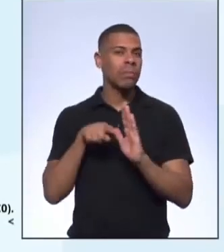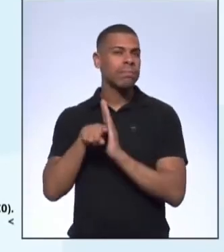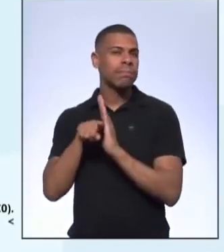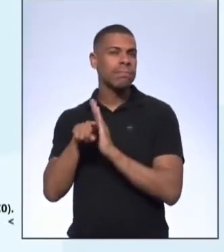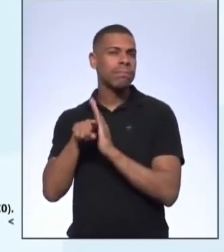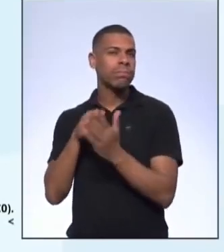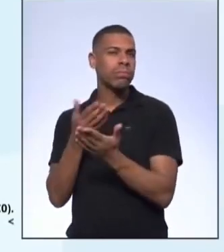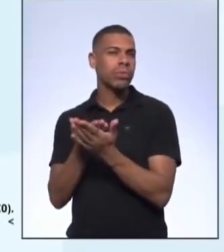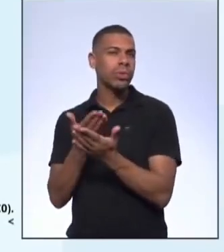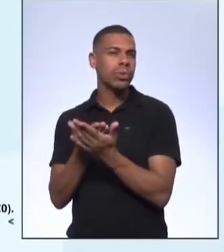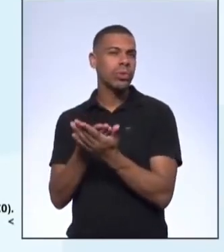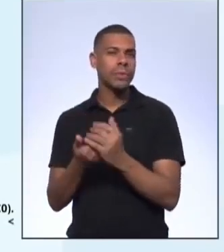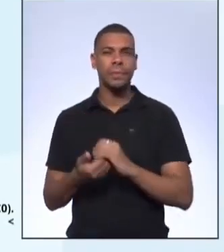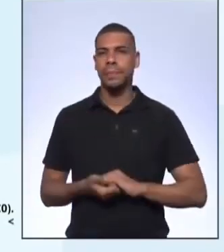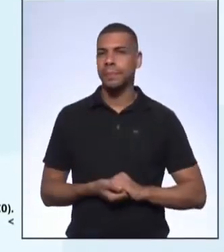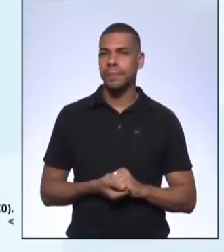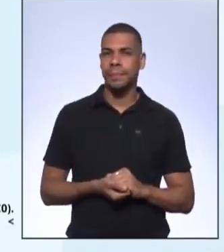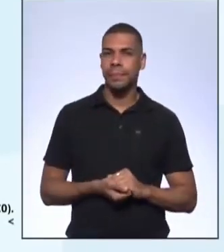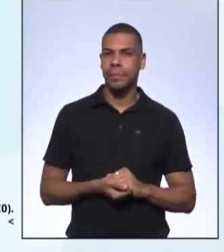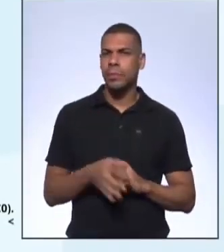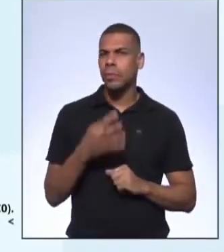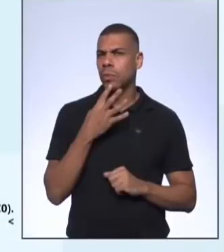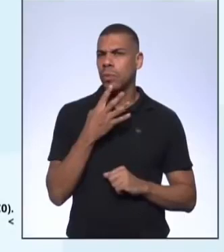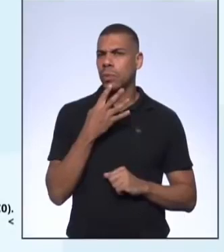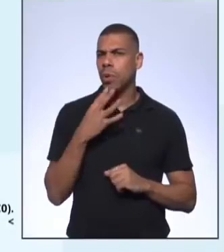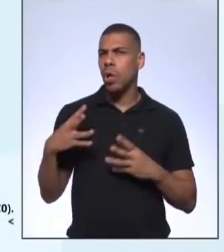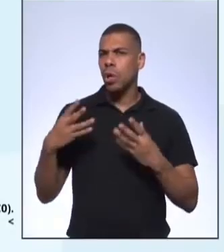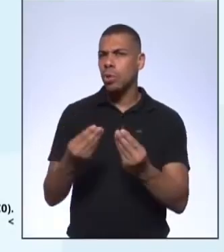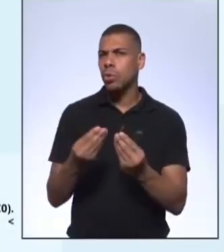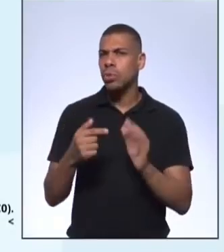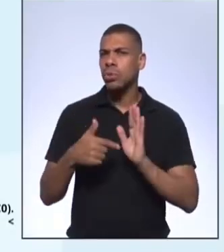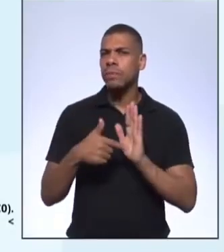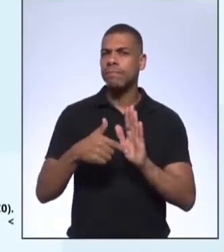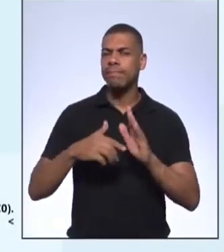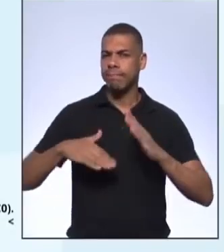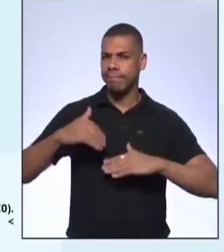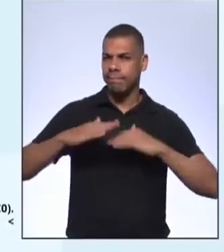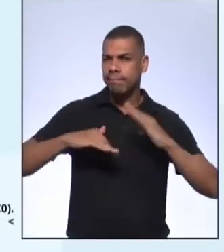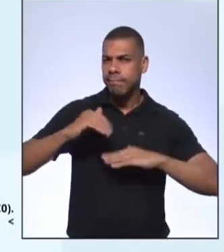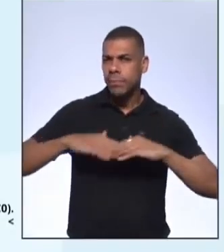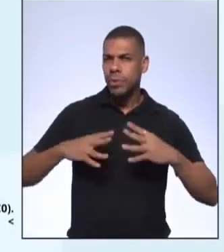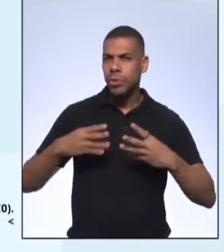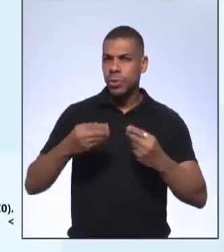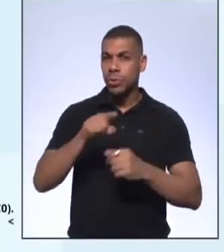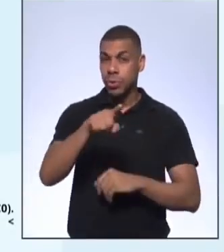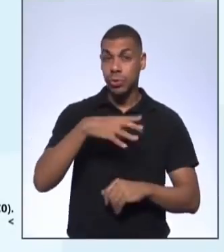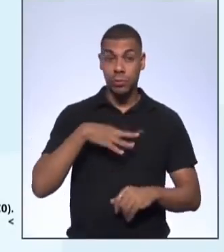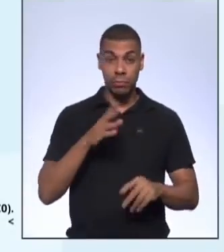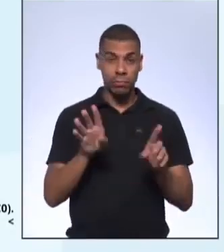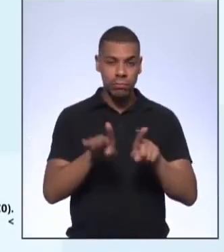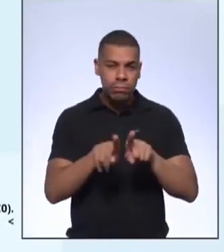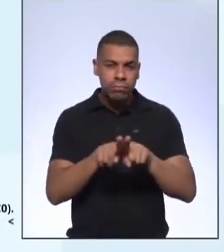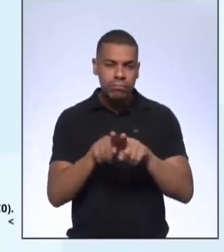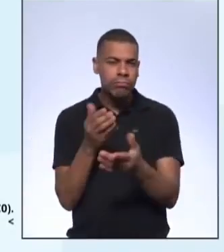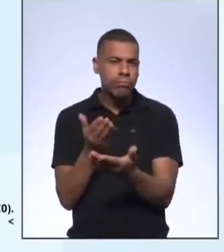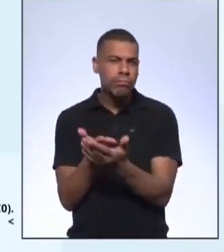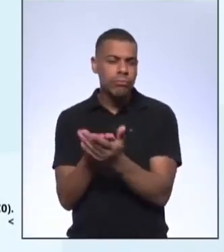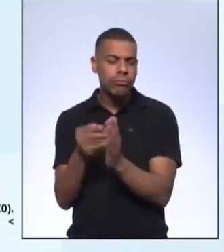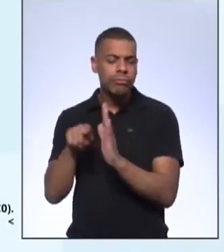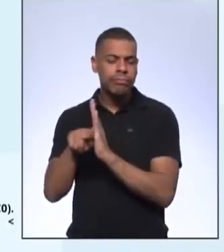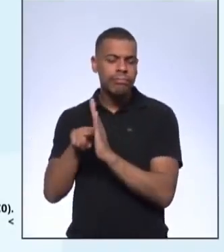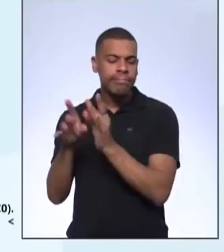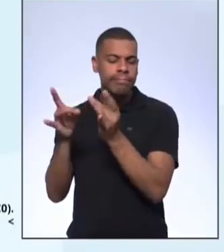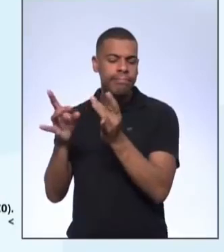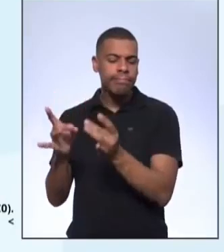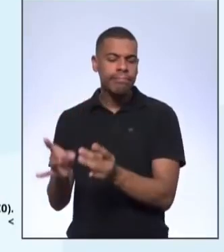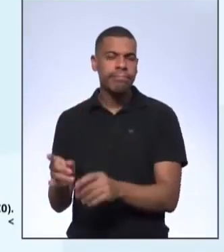de caso. Então, acompanhe toda essa etapa, esse processo, né, para que a gente consiga fazer um estudo de caso